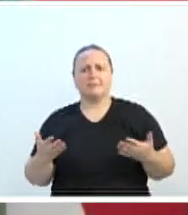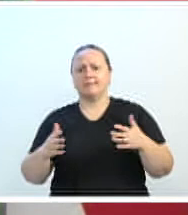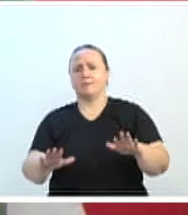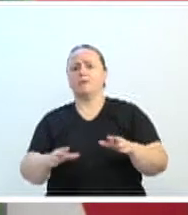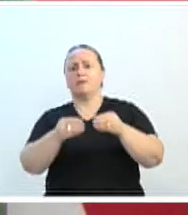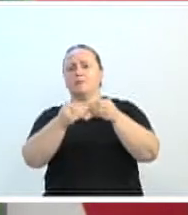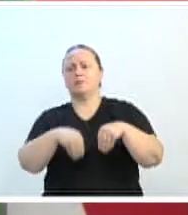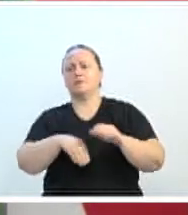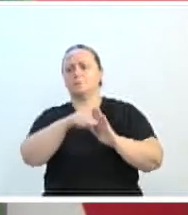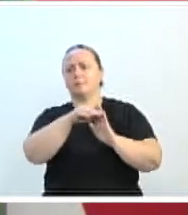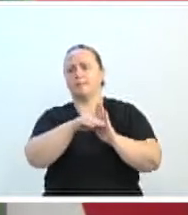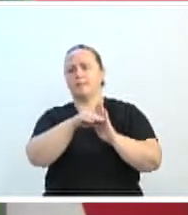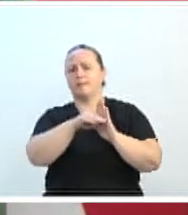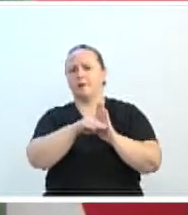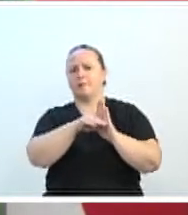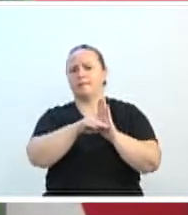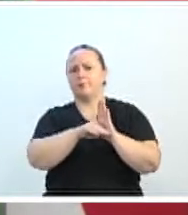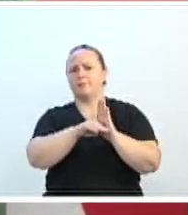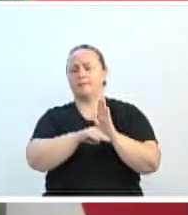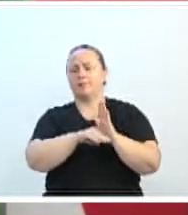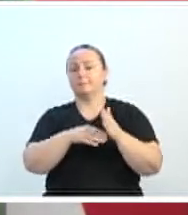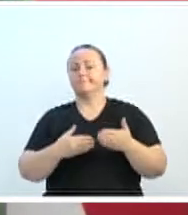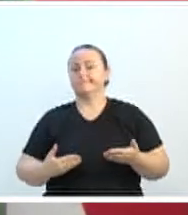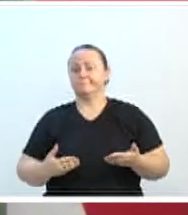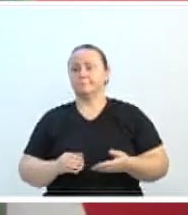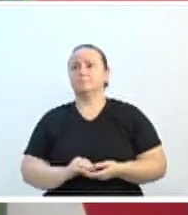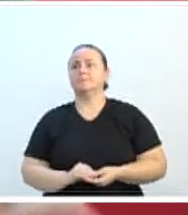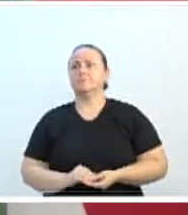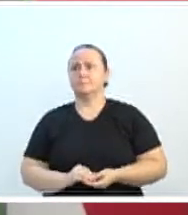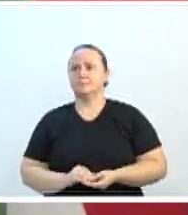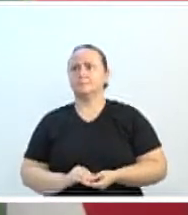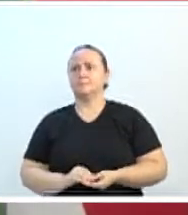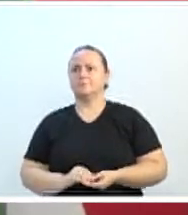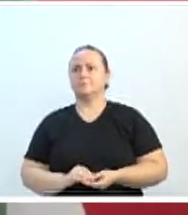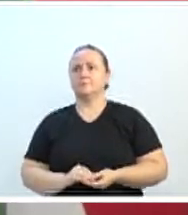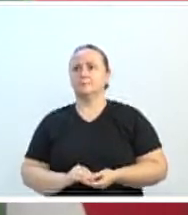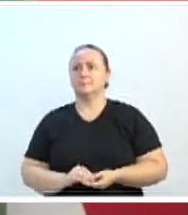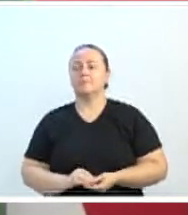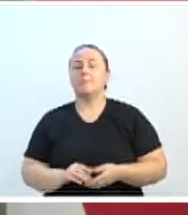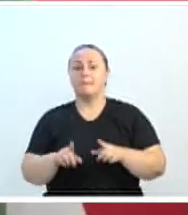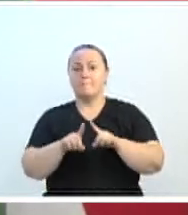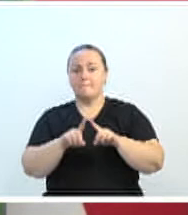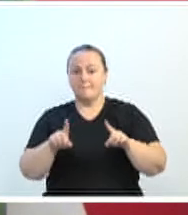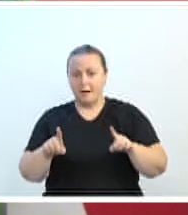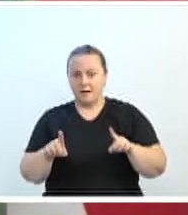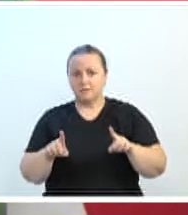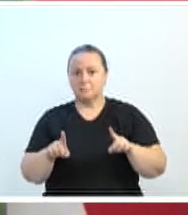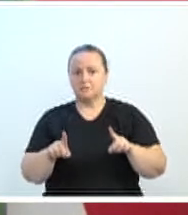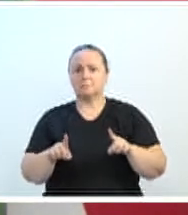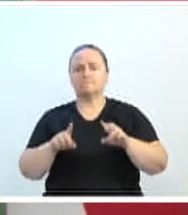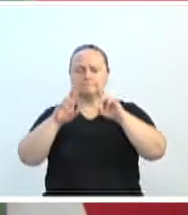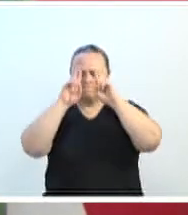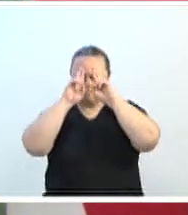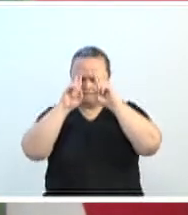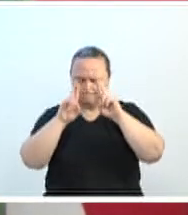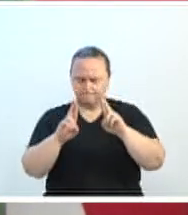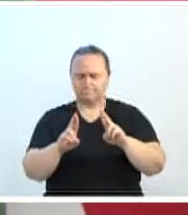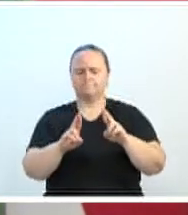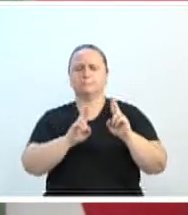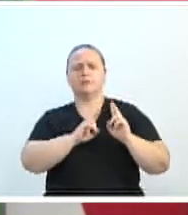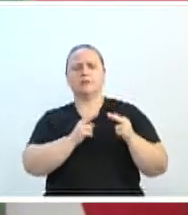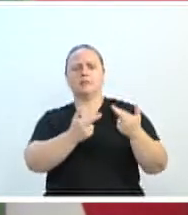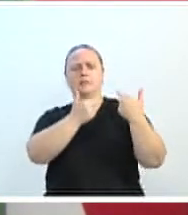na contribuição. Mas, como eu disse, com muita responsabilidade, justamente por nos representar, ter a oportunidade e